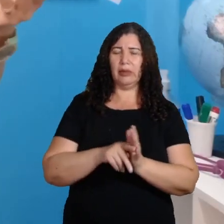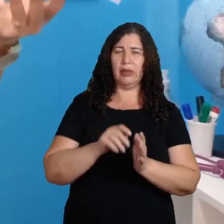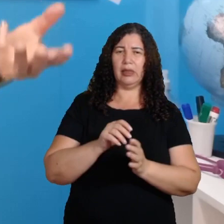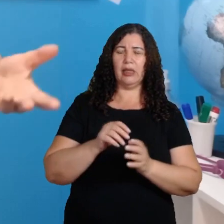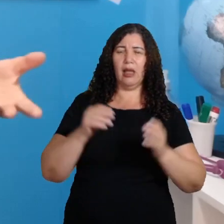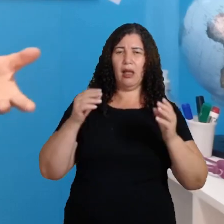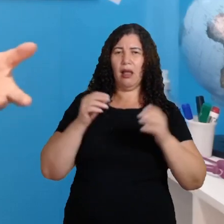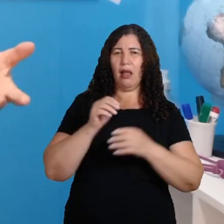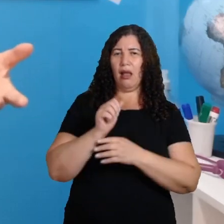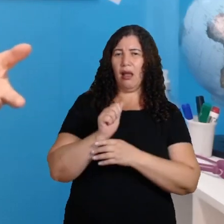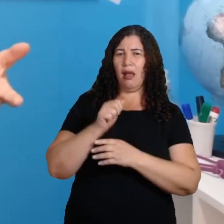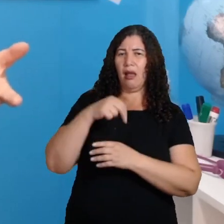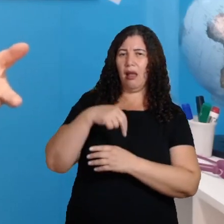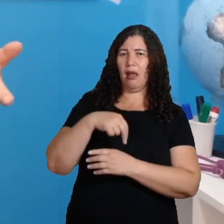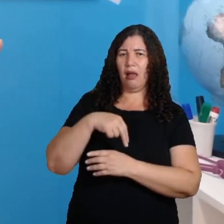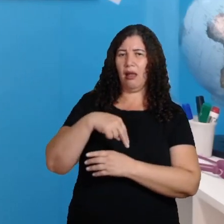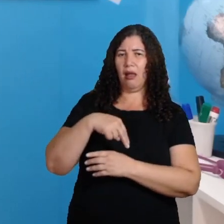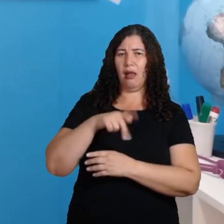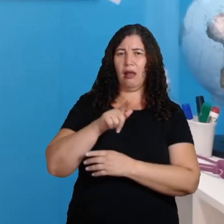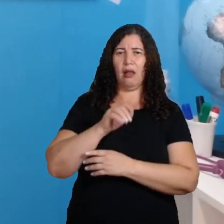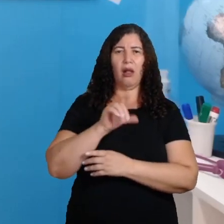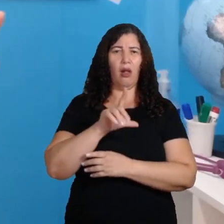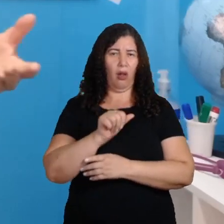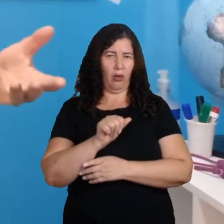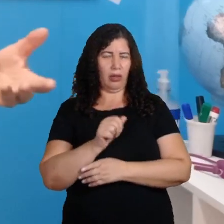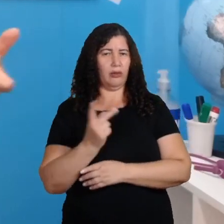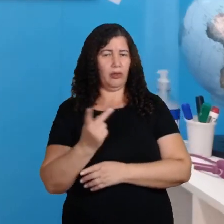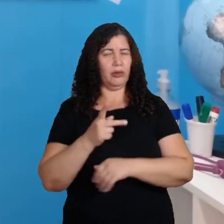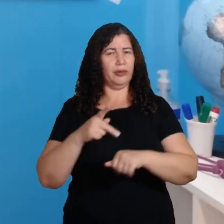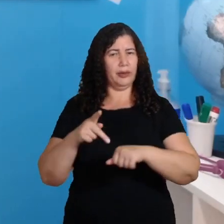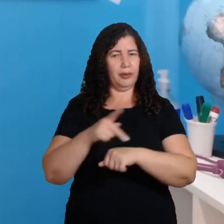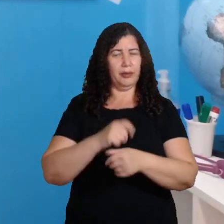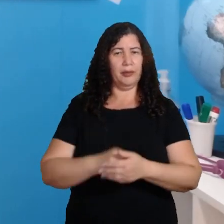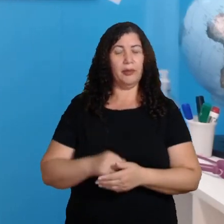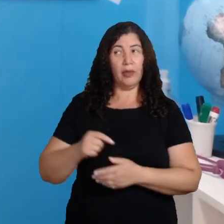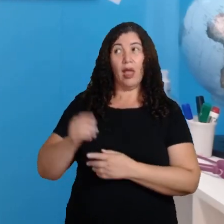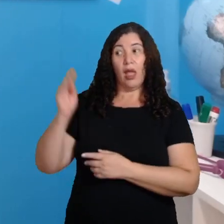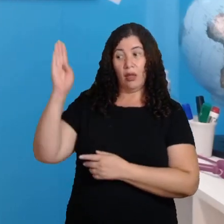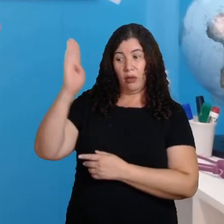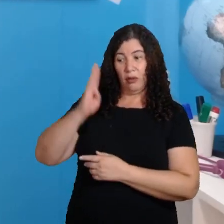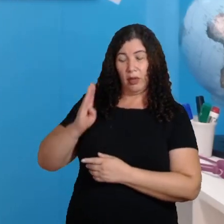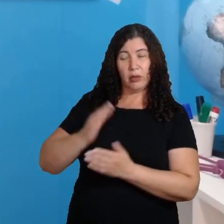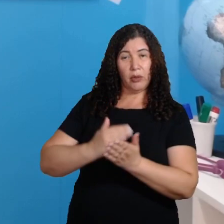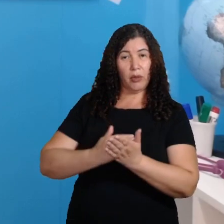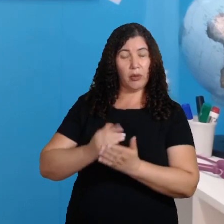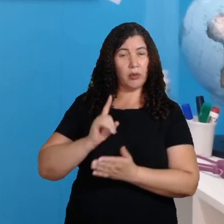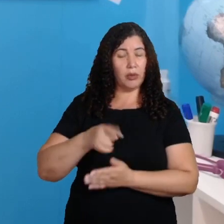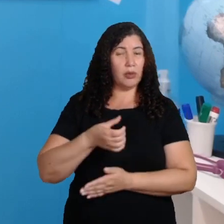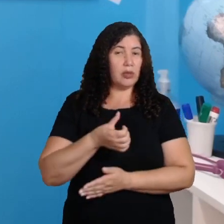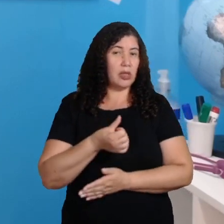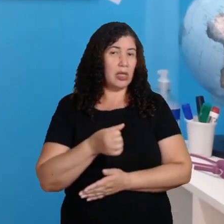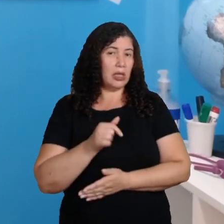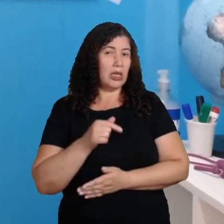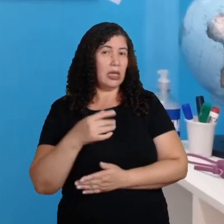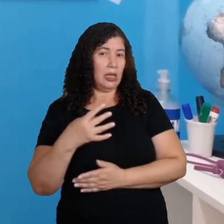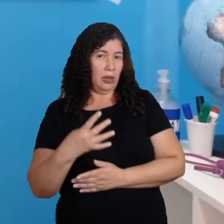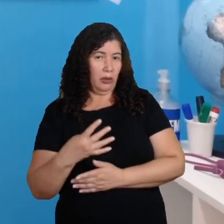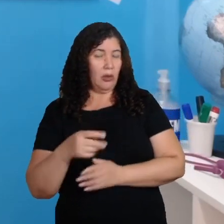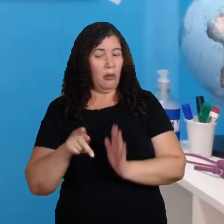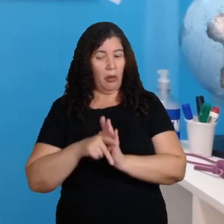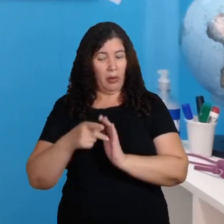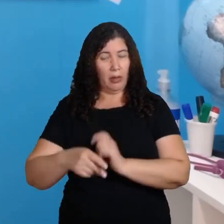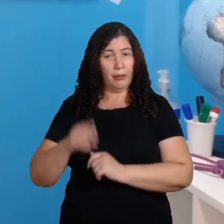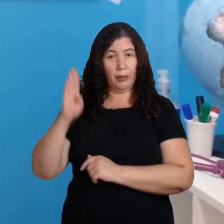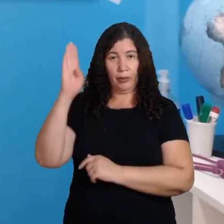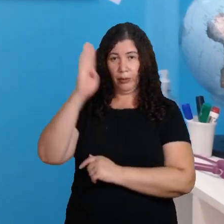dizer, pensando no Brasil, a congada tem origem mais ou menos em 1674, mas